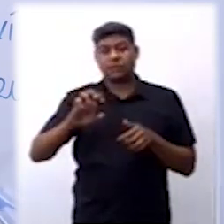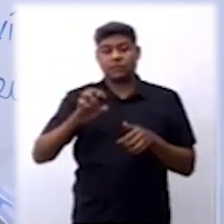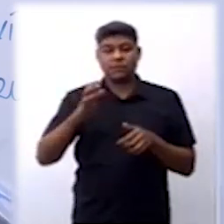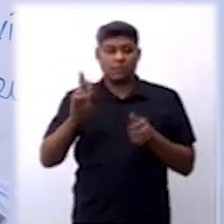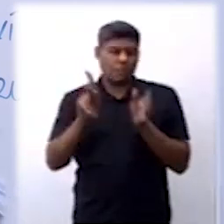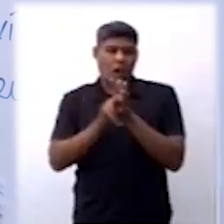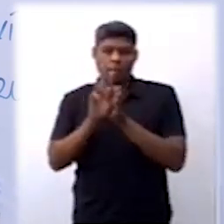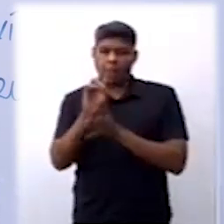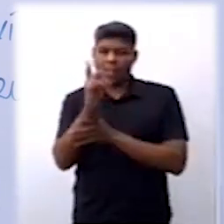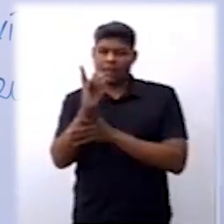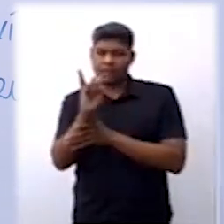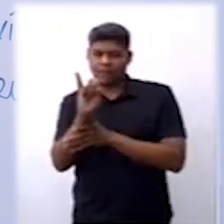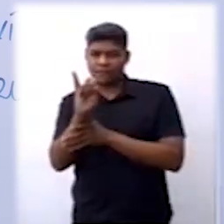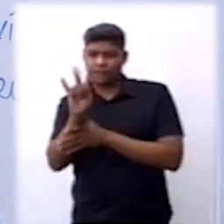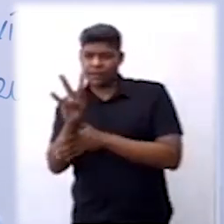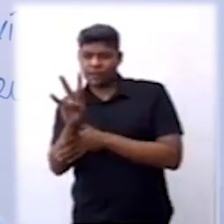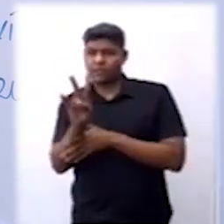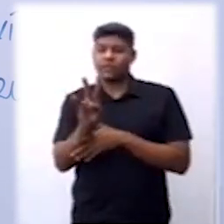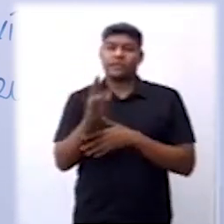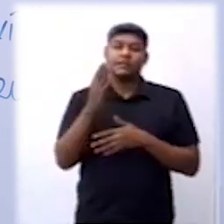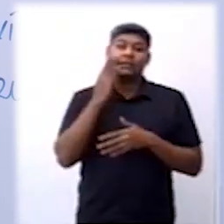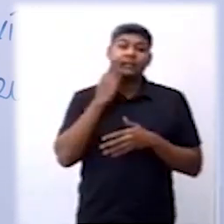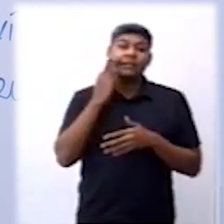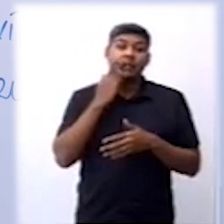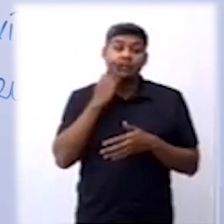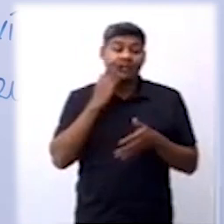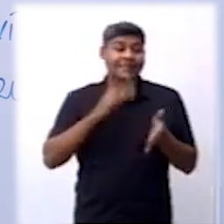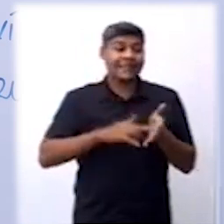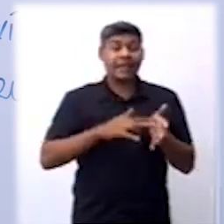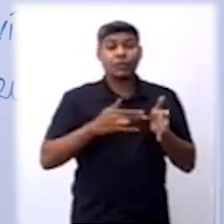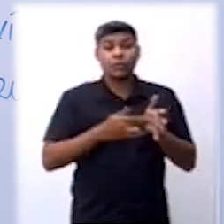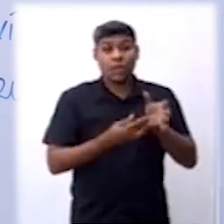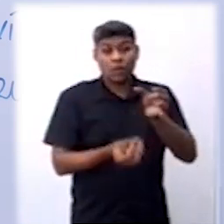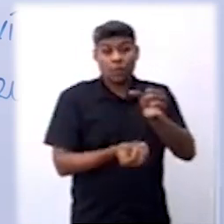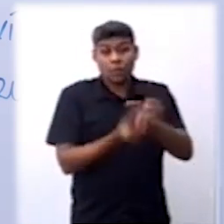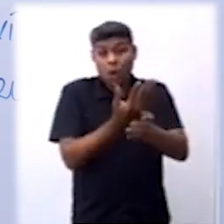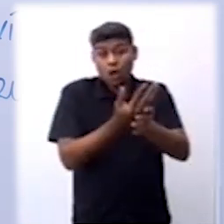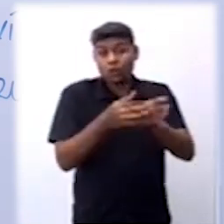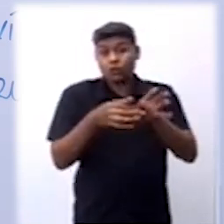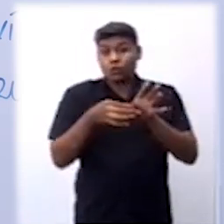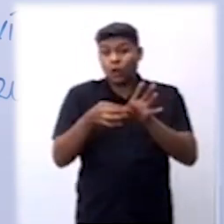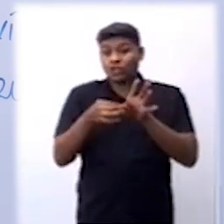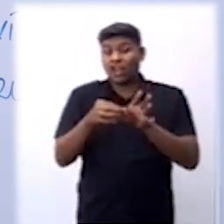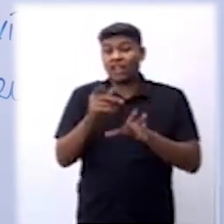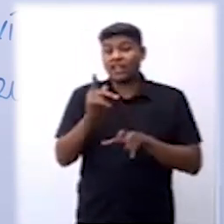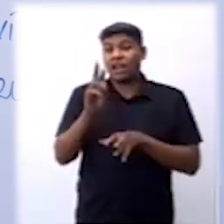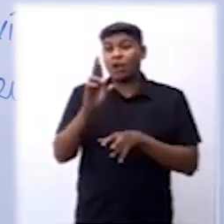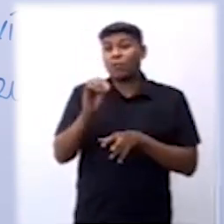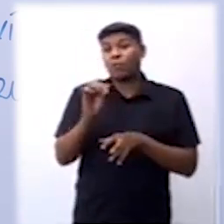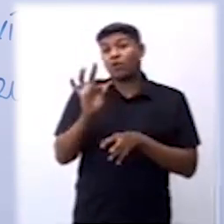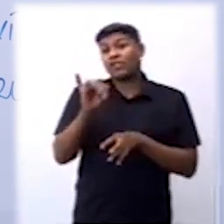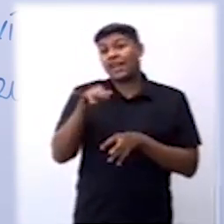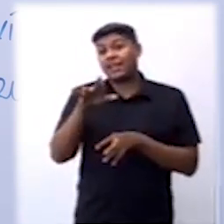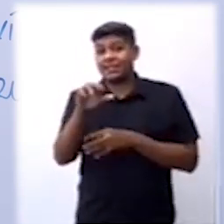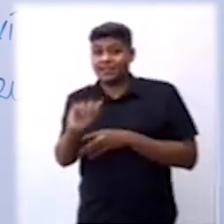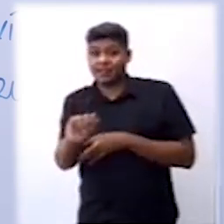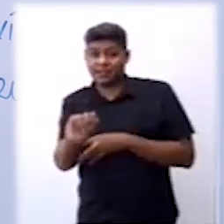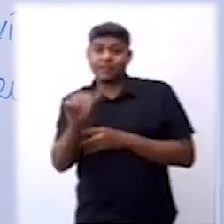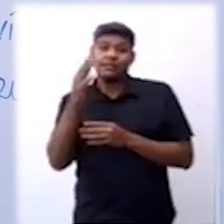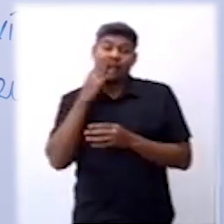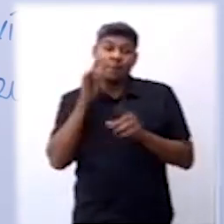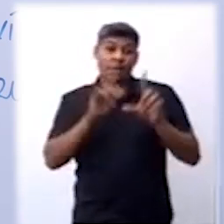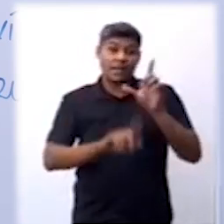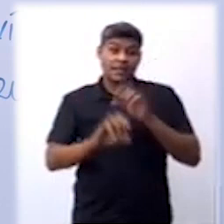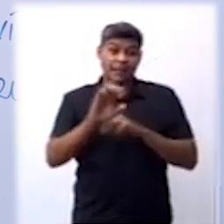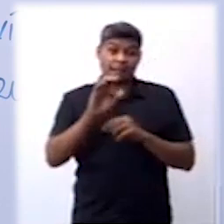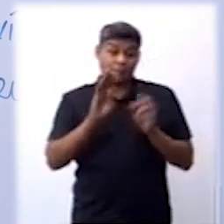A tradução do RNA senso positivo, primeiro que tradução é produzir proteína, galera. Tradução é produzir proteína. A letra B